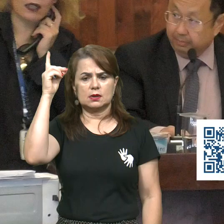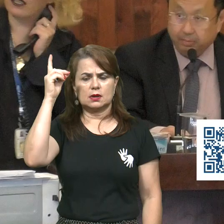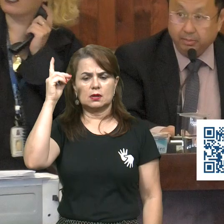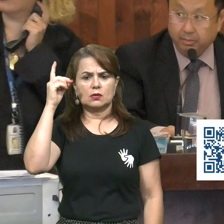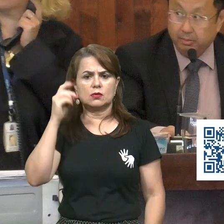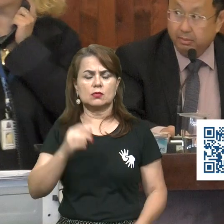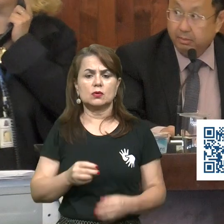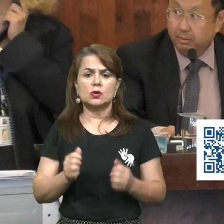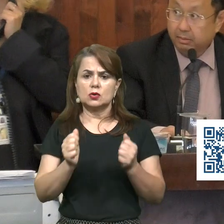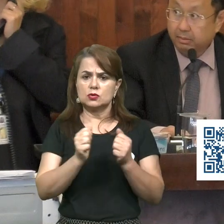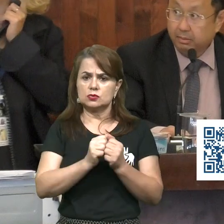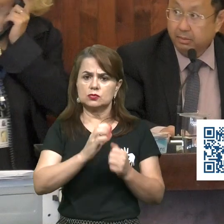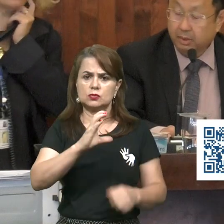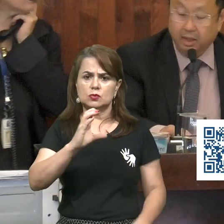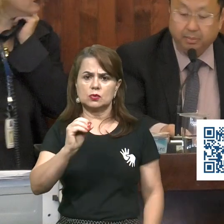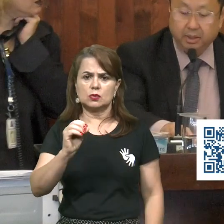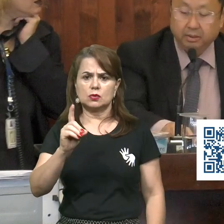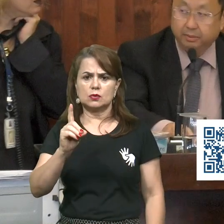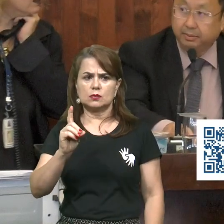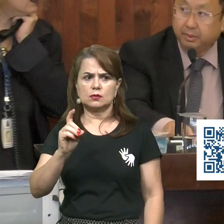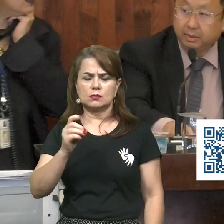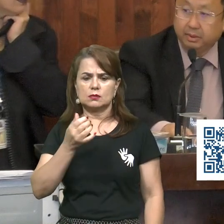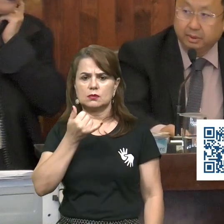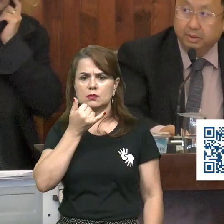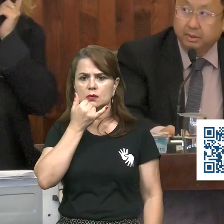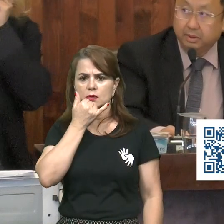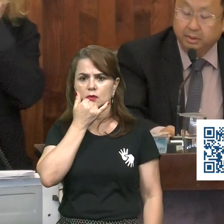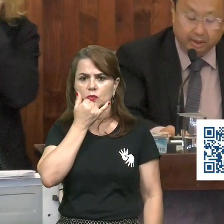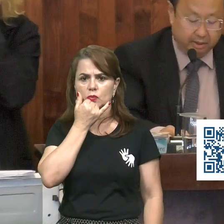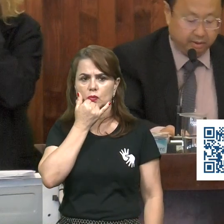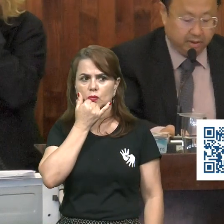CODEMAR. Ah, perdão.